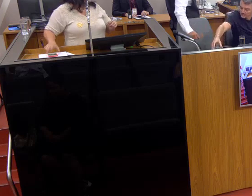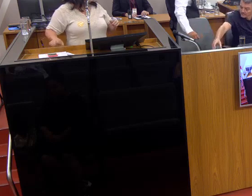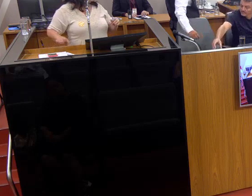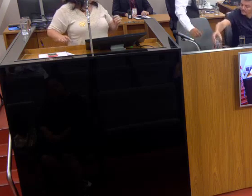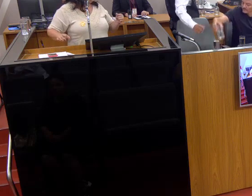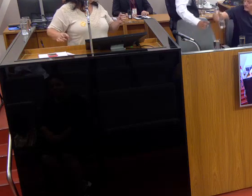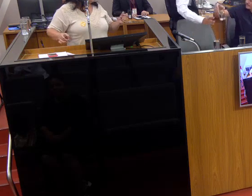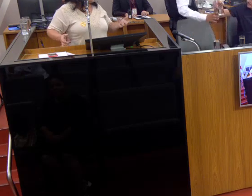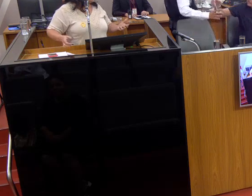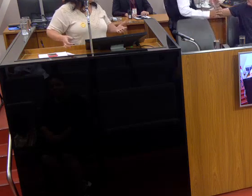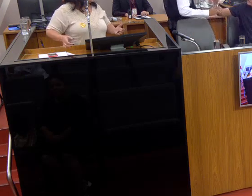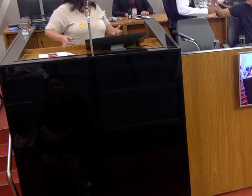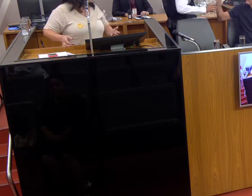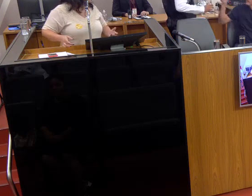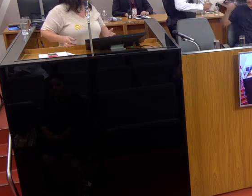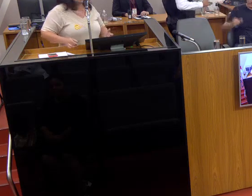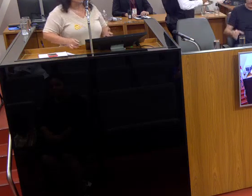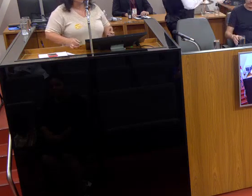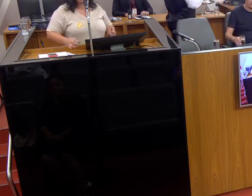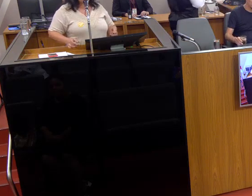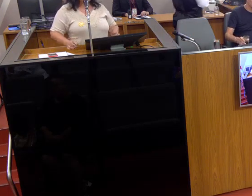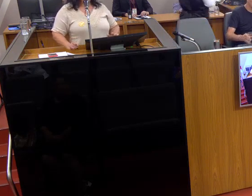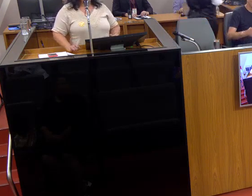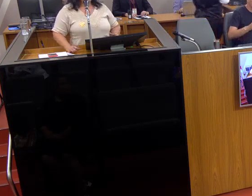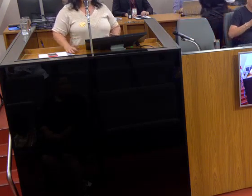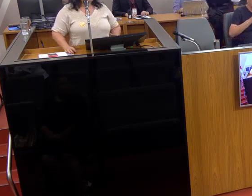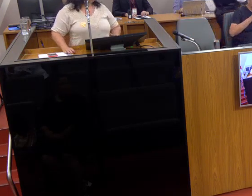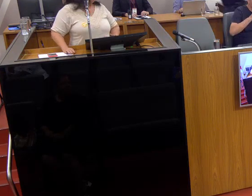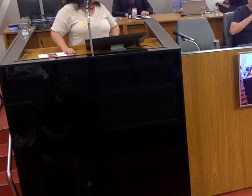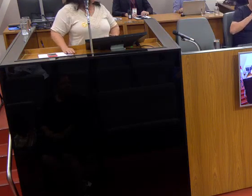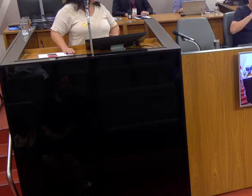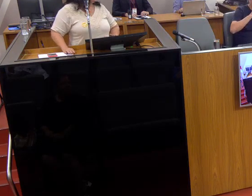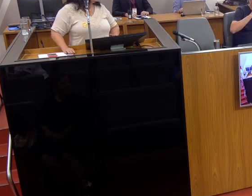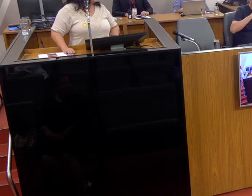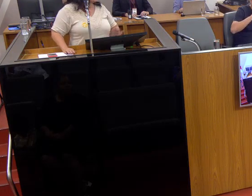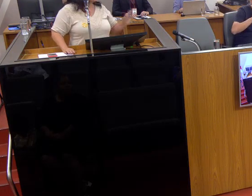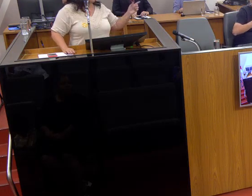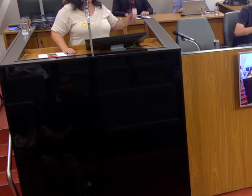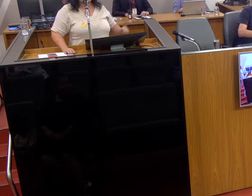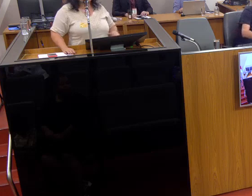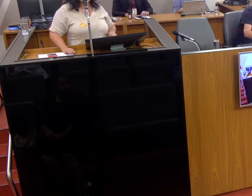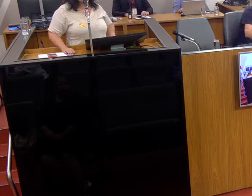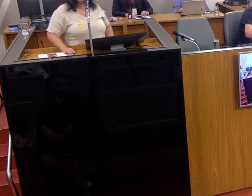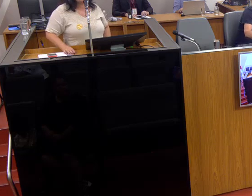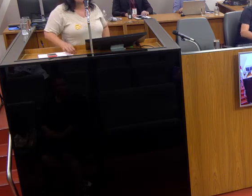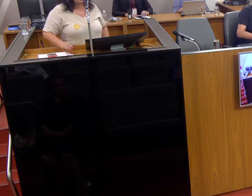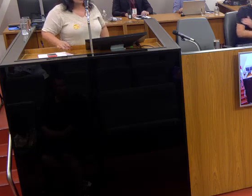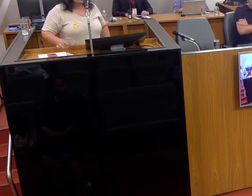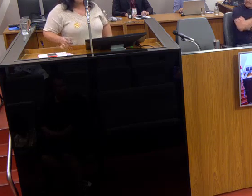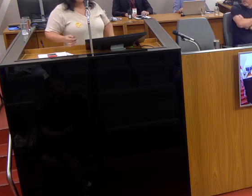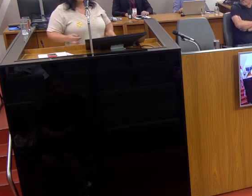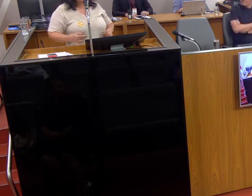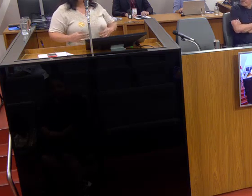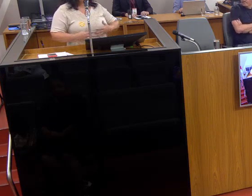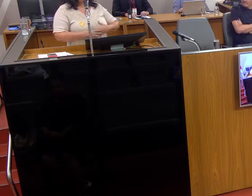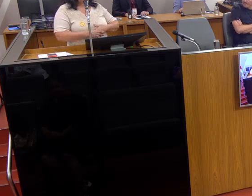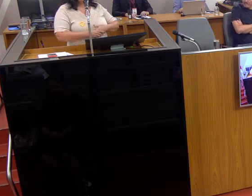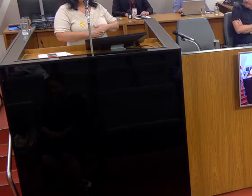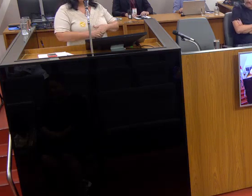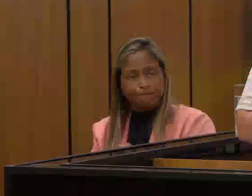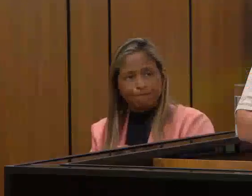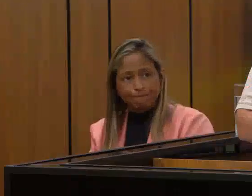eu ia passar os nomes mas não precisa a senhora passa para a gente passa para vocês depois aí